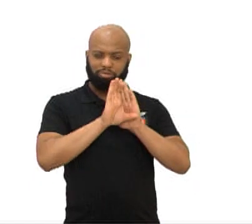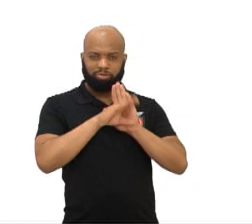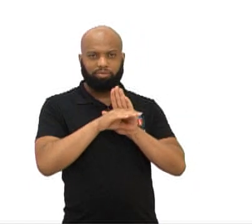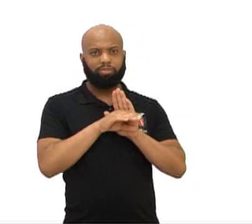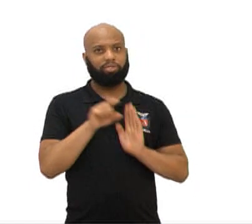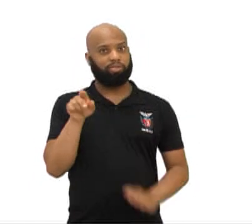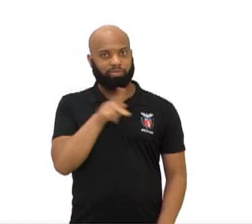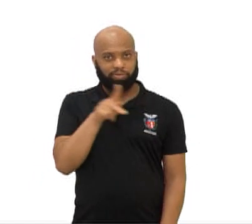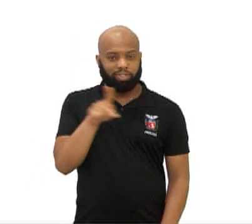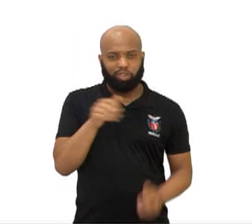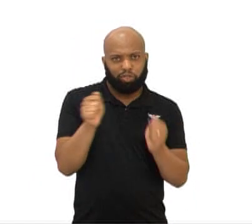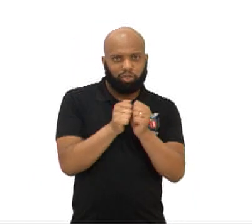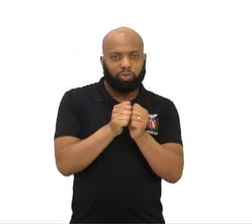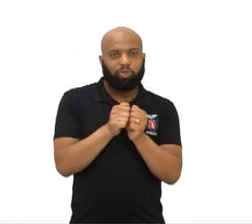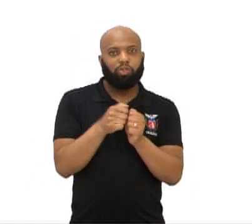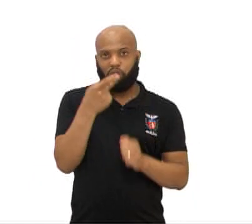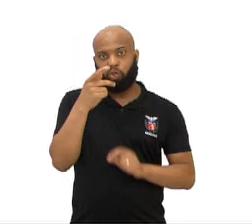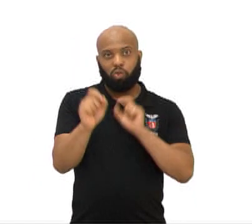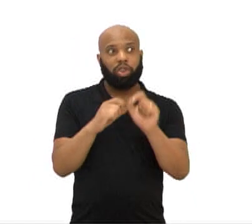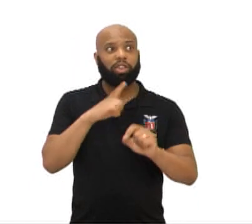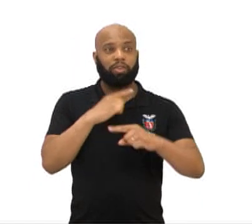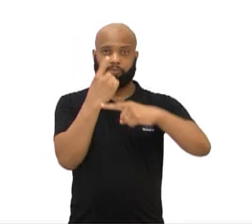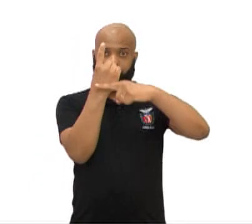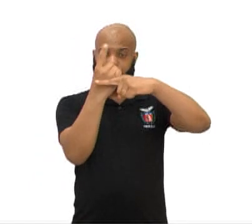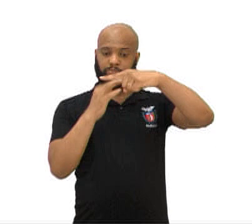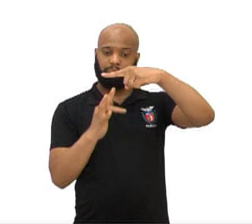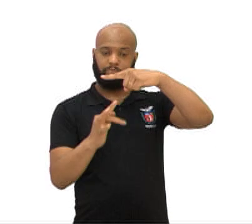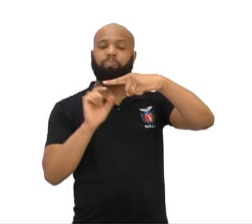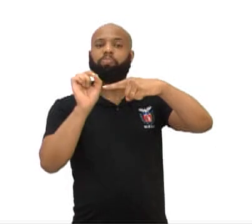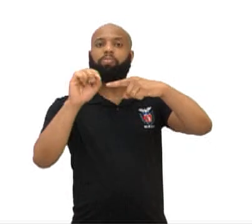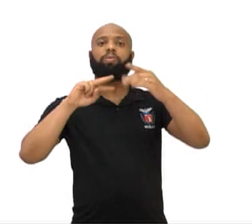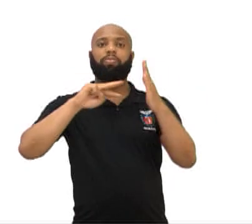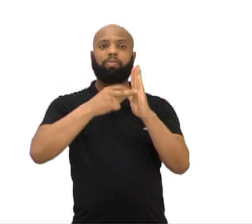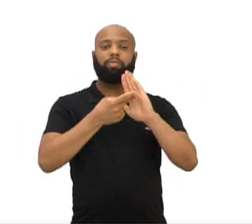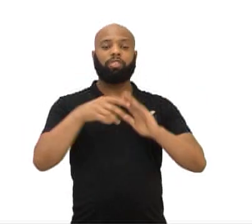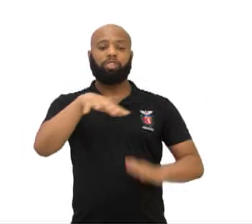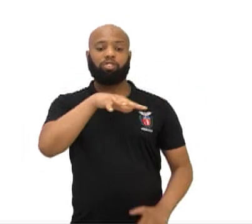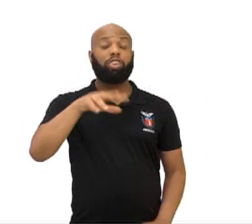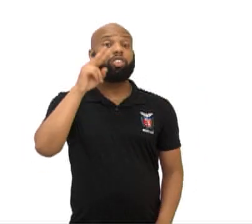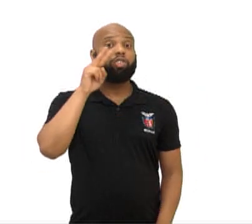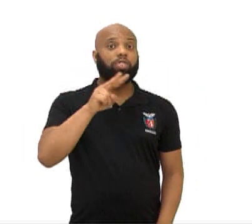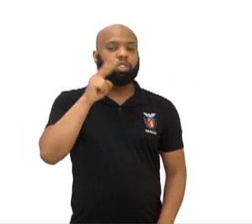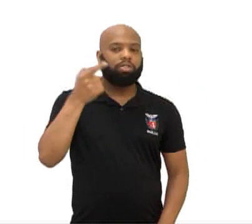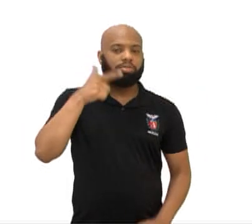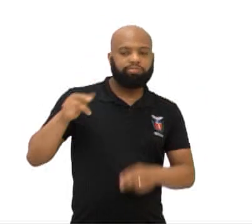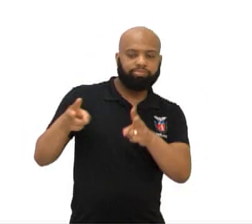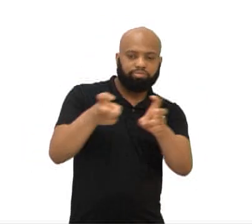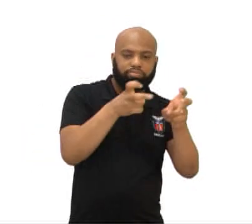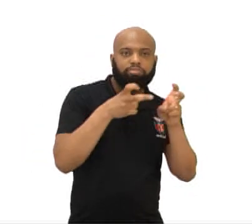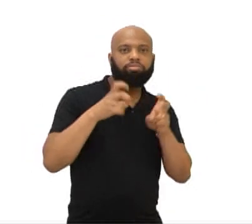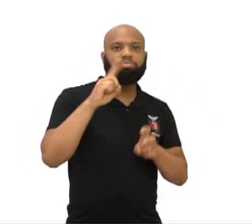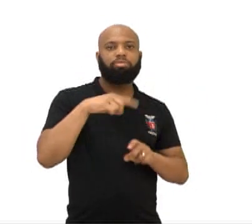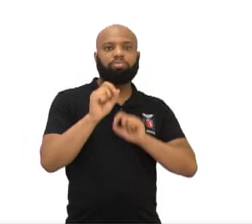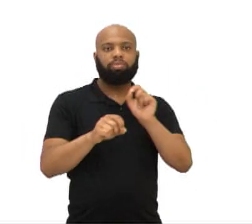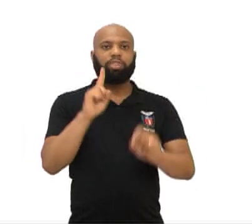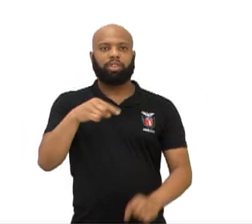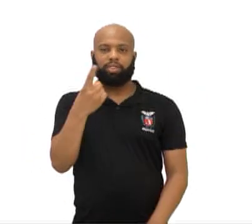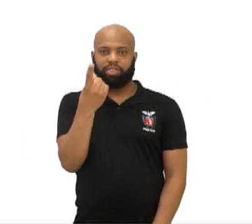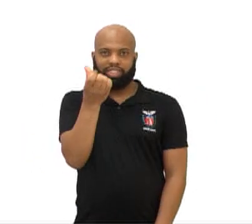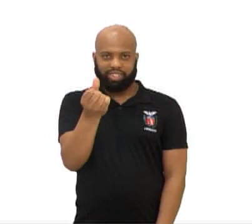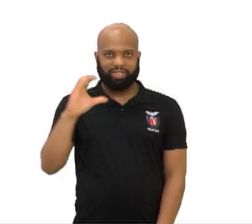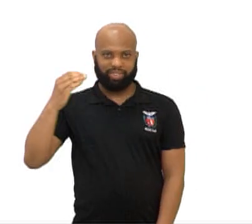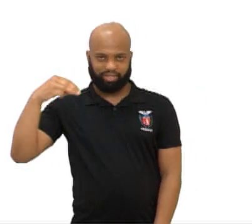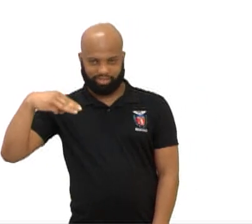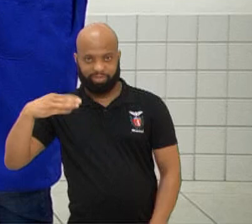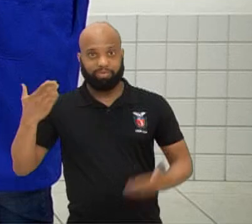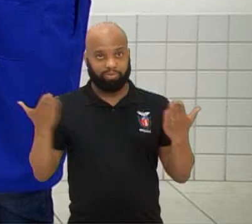acabou participando, onde temos aqui sobre o foco, que vai ser o quê? O espaço visual que ele acaba observando, que seria o correspondente a 16 centímetros. Então,